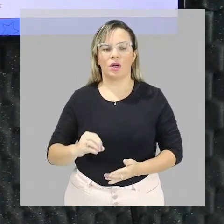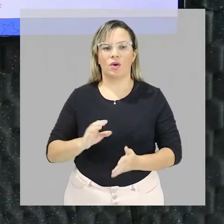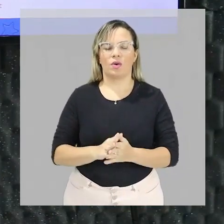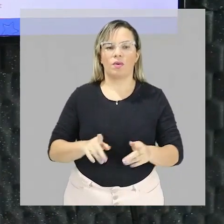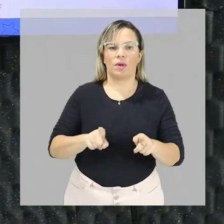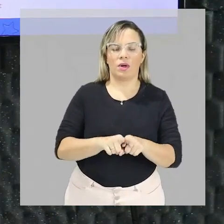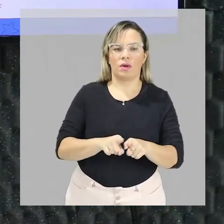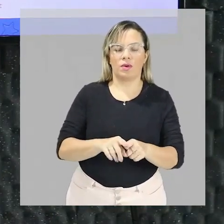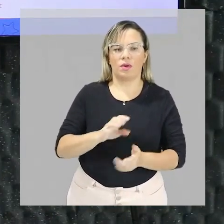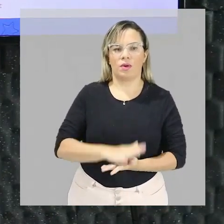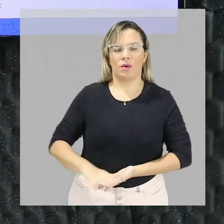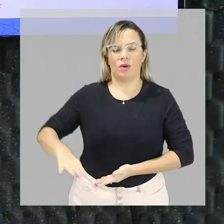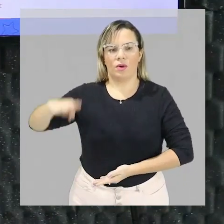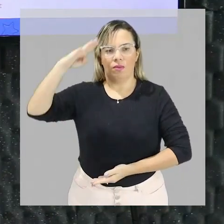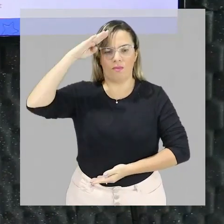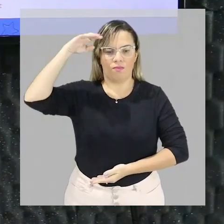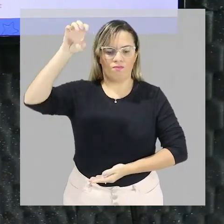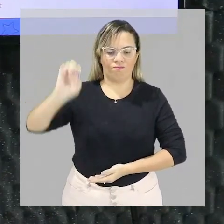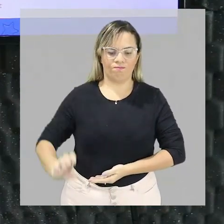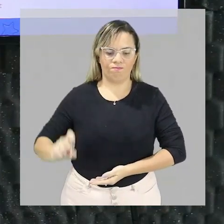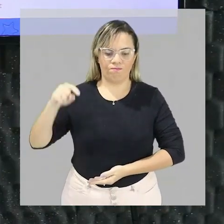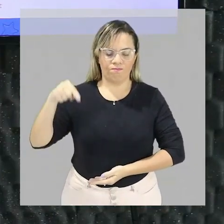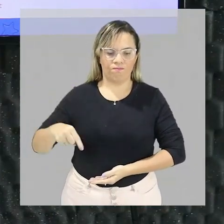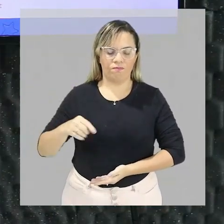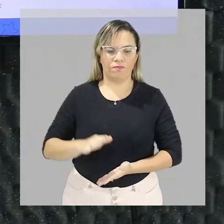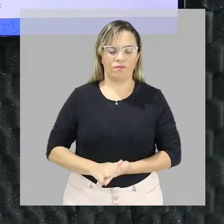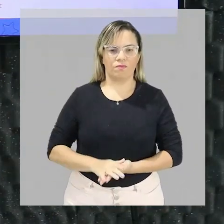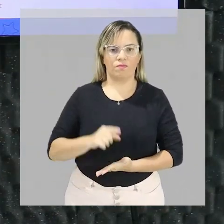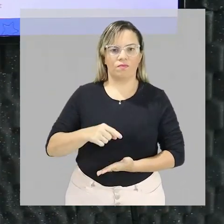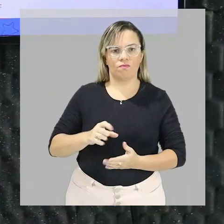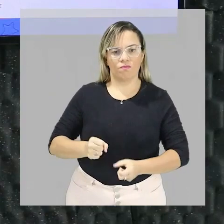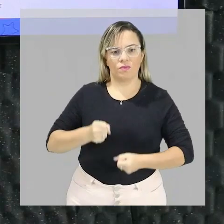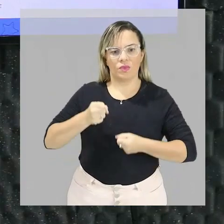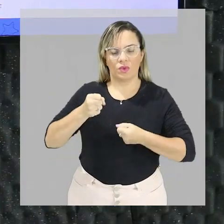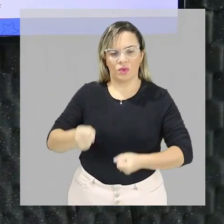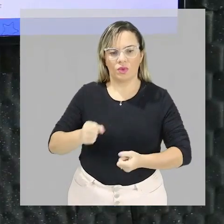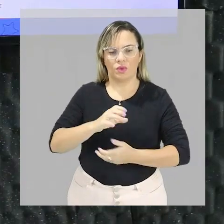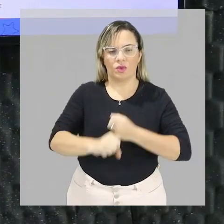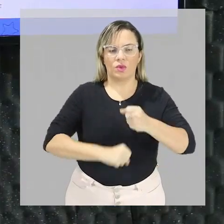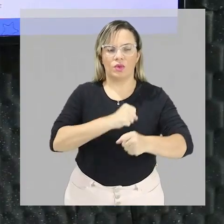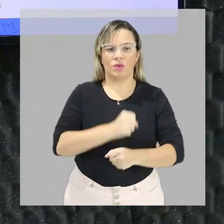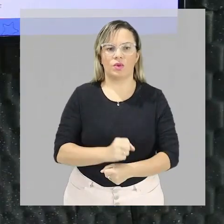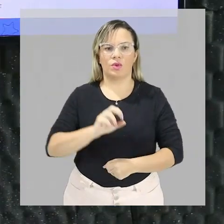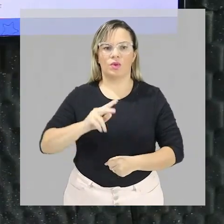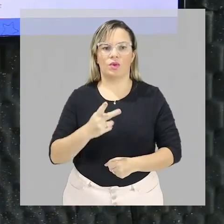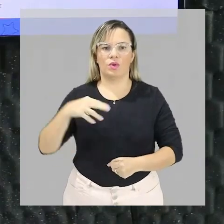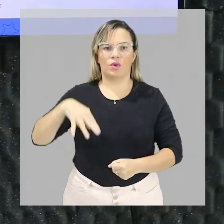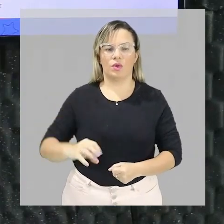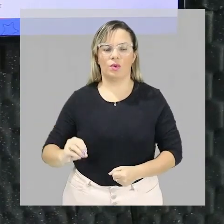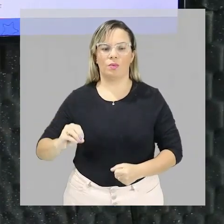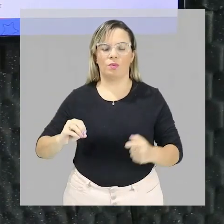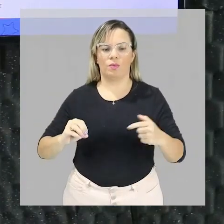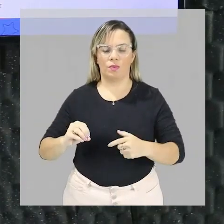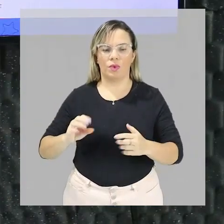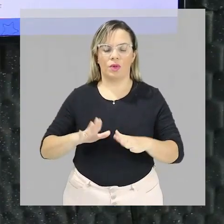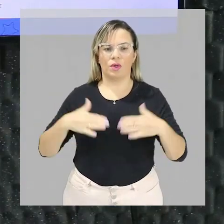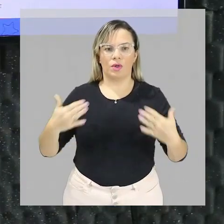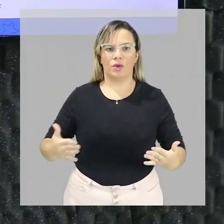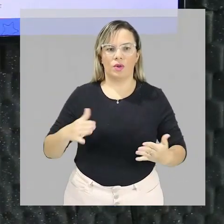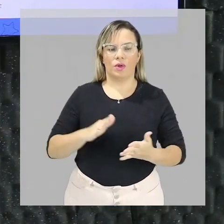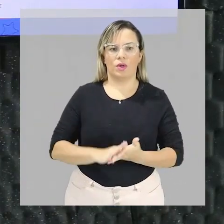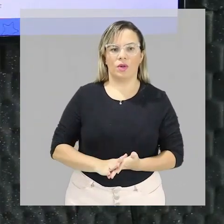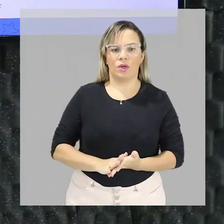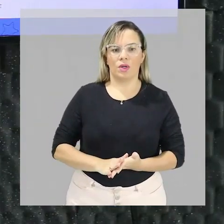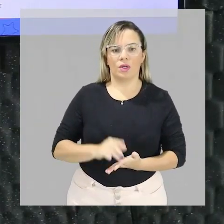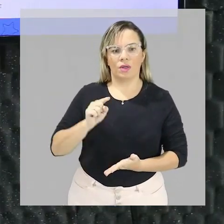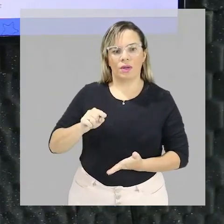político, onde esse fechamento ele se consolida ali com os anos de chumbo, principalmente no governo do Emílio